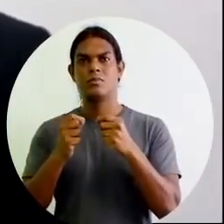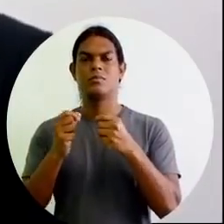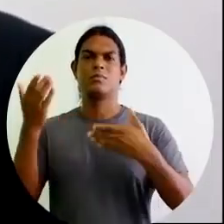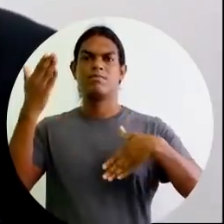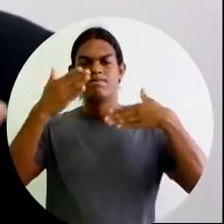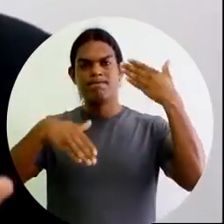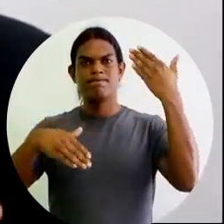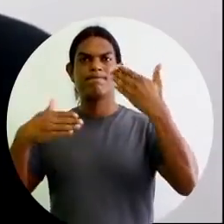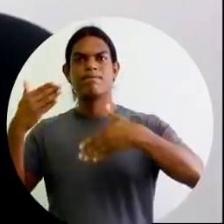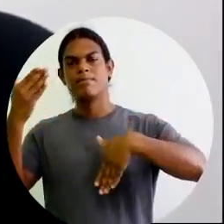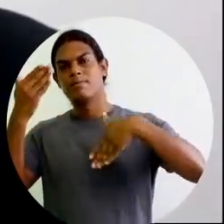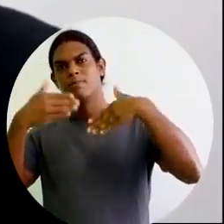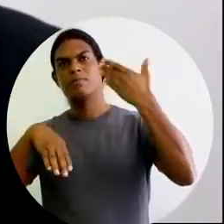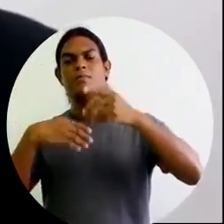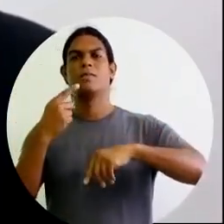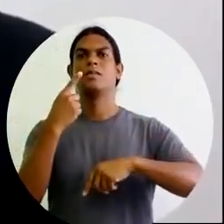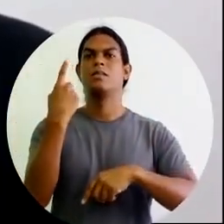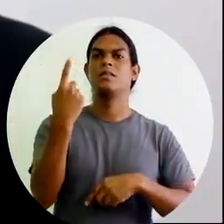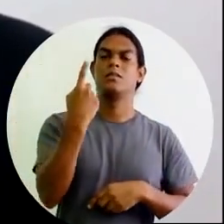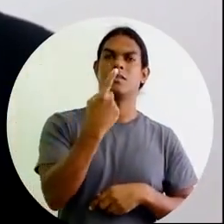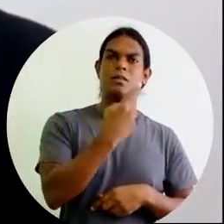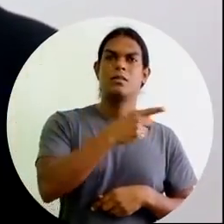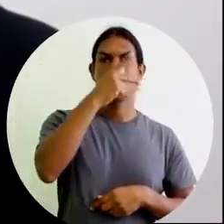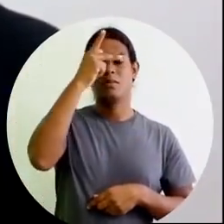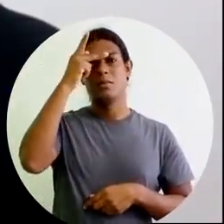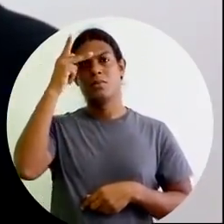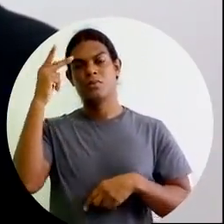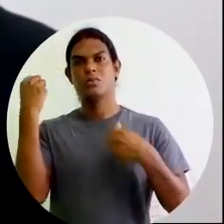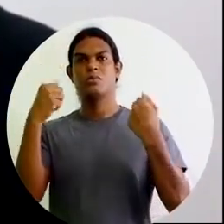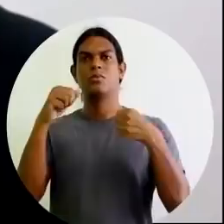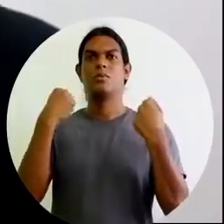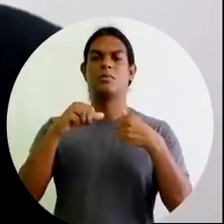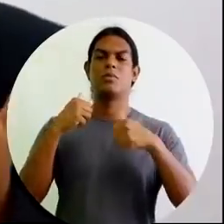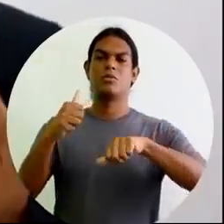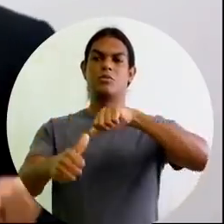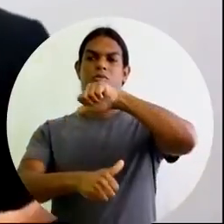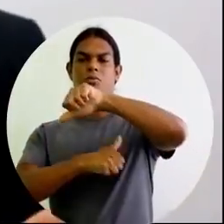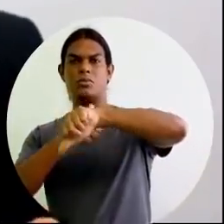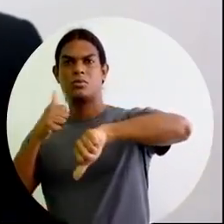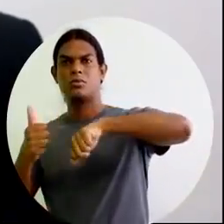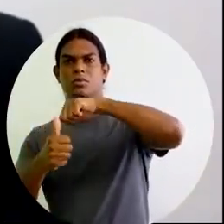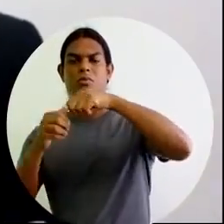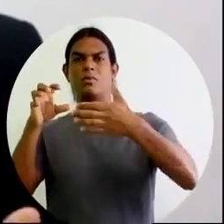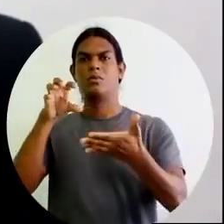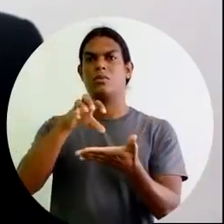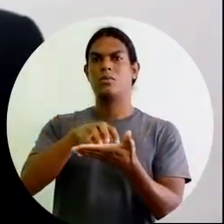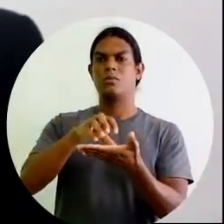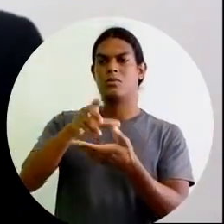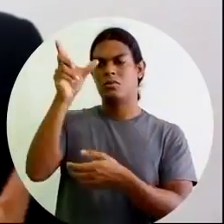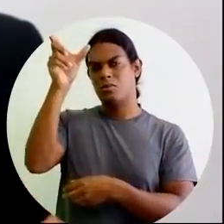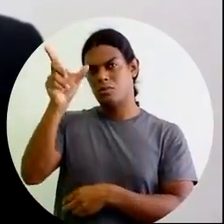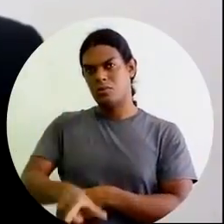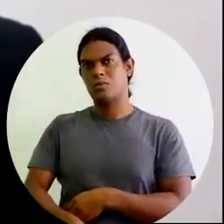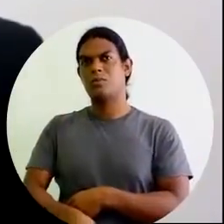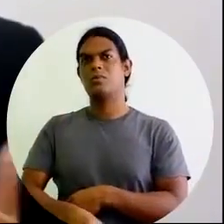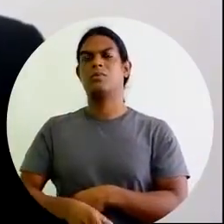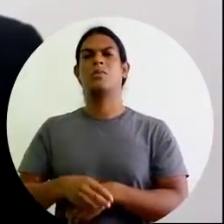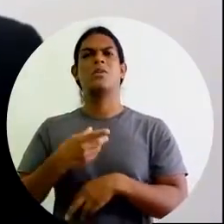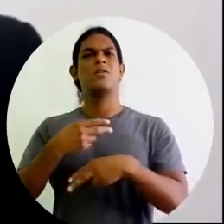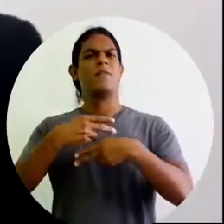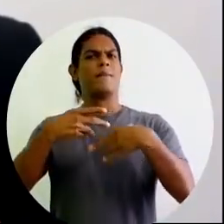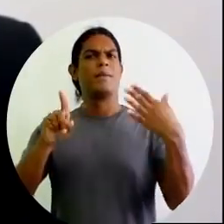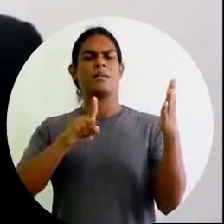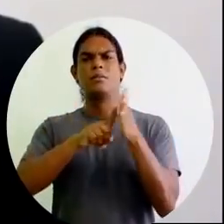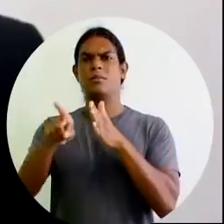interação, onde há empatia, onde um funcionário pode se colocar no lugar do outro e vice-versa. Pesquisa,